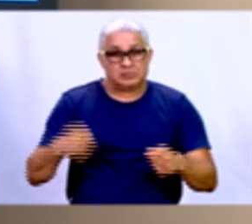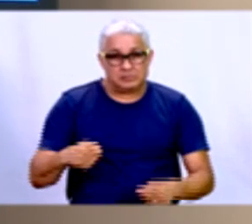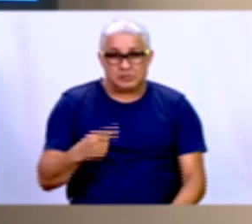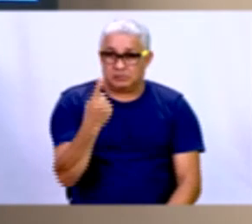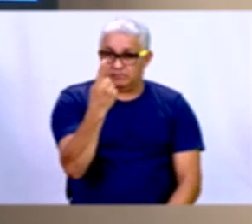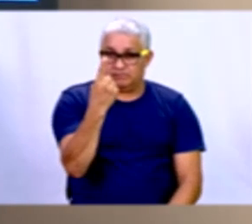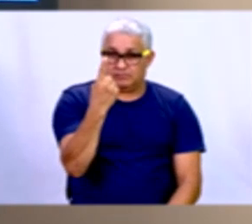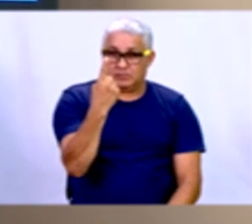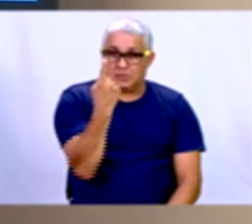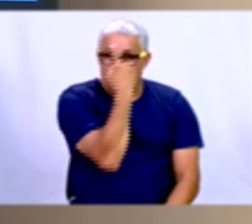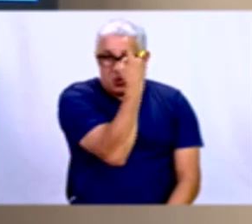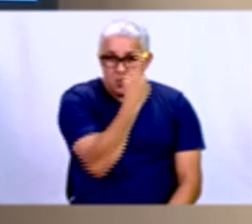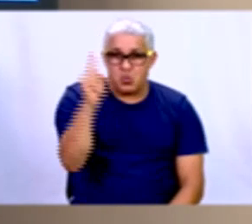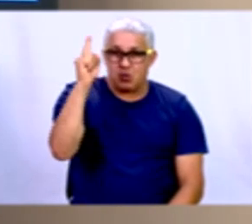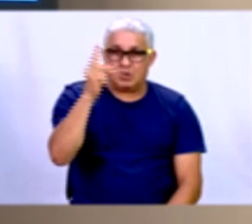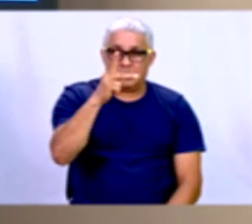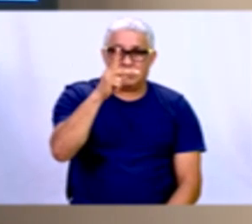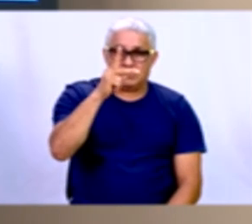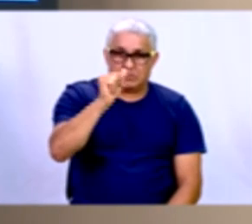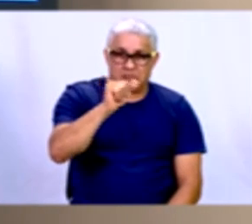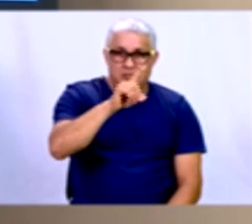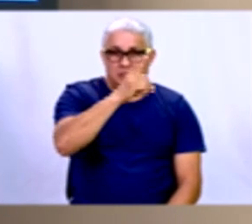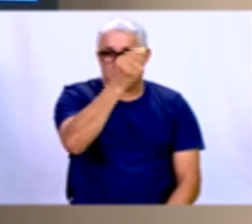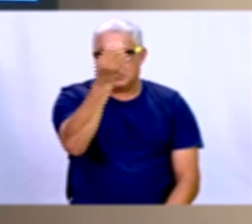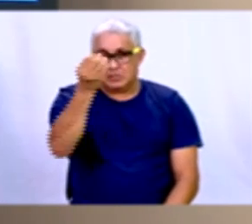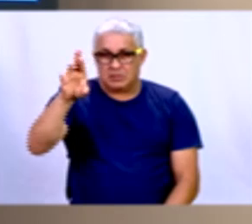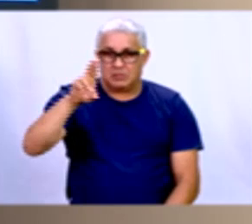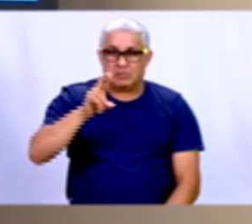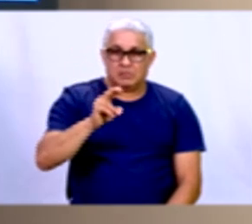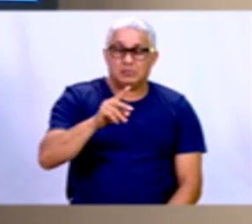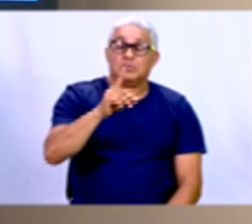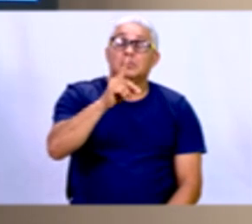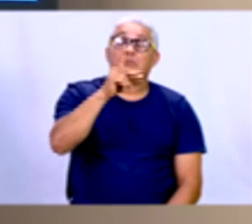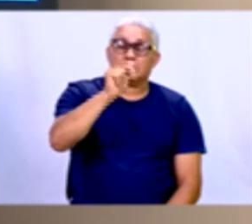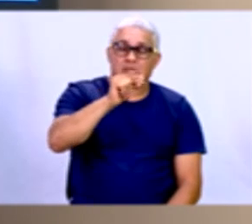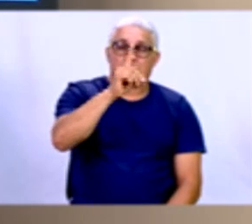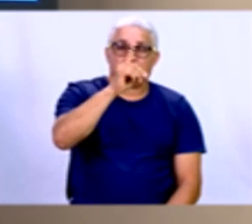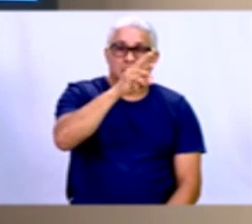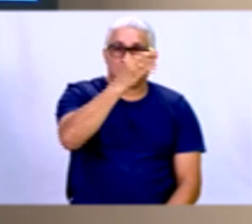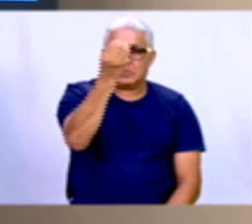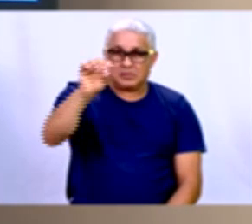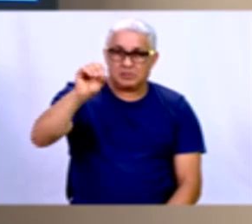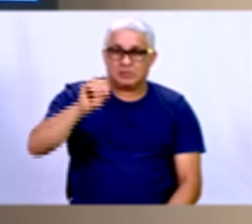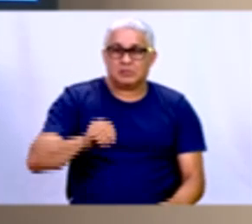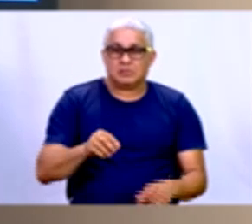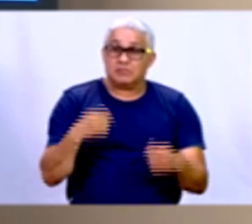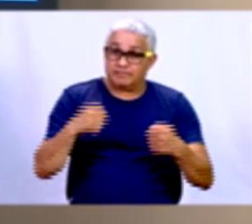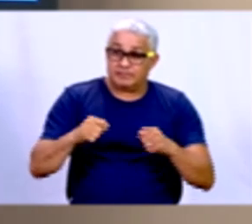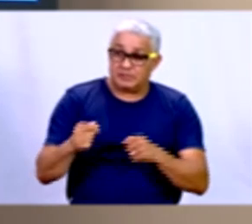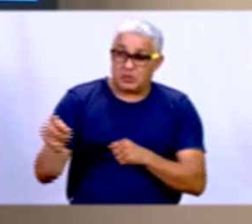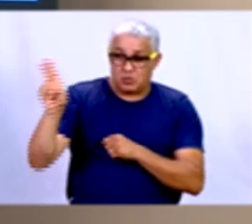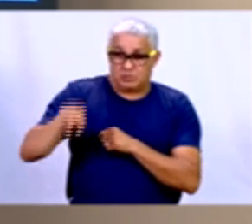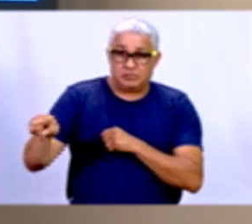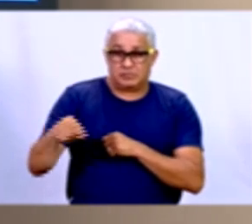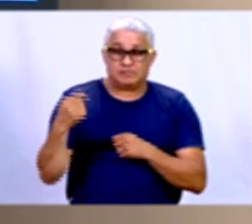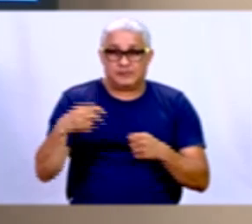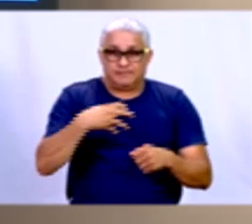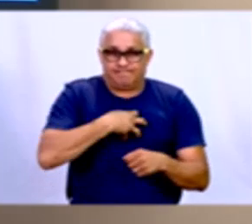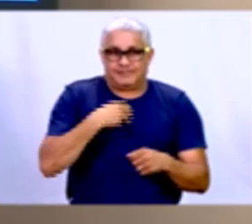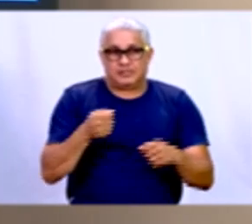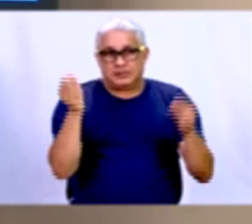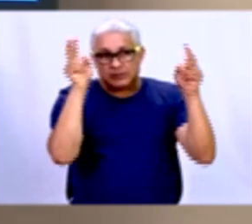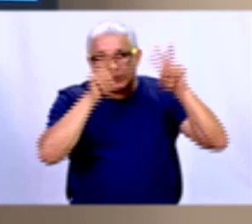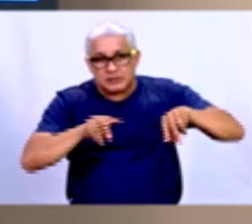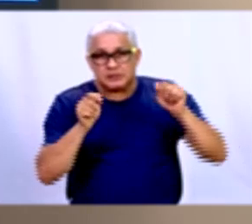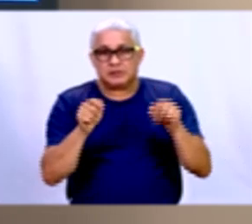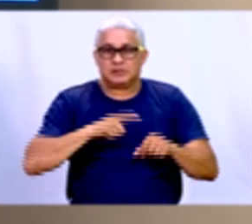padronização. As mensagens que são mostradas para os usuários, elas devem fazer sentido para o usuário. Nós vimos aquela mensagem lá que